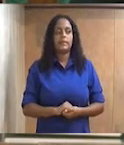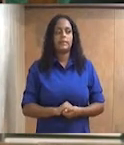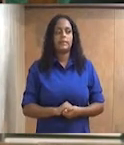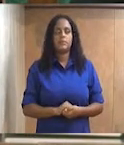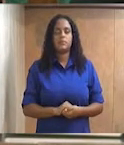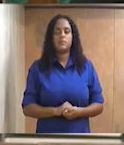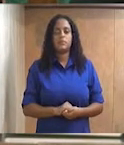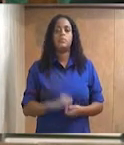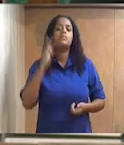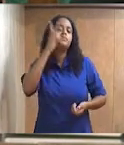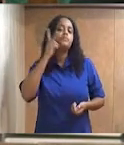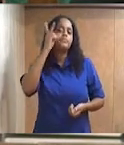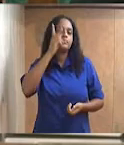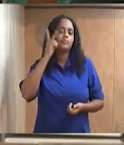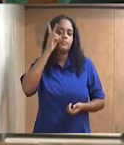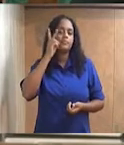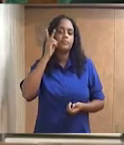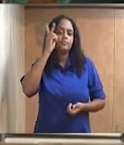Vereador